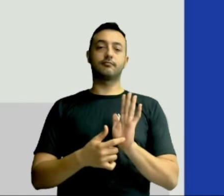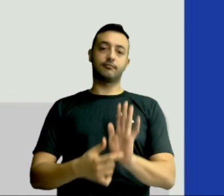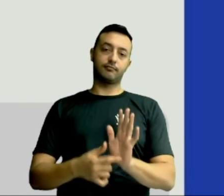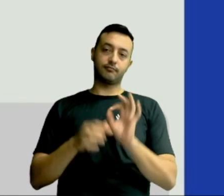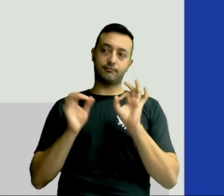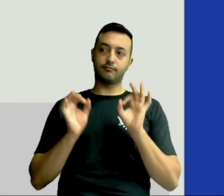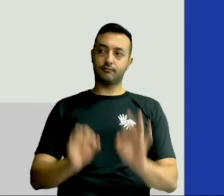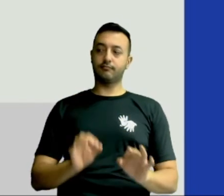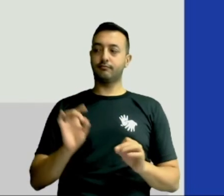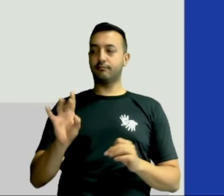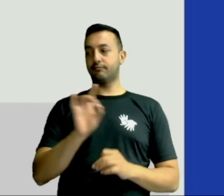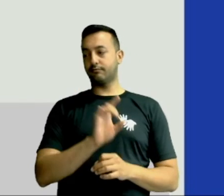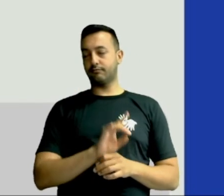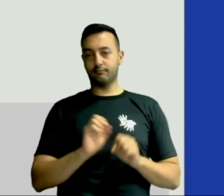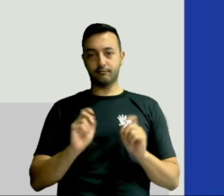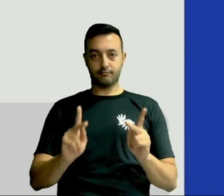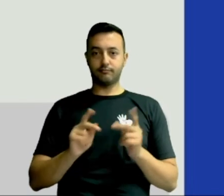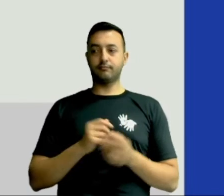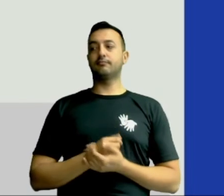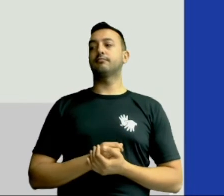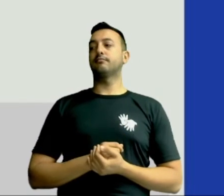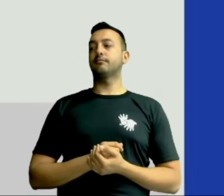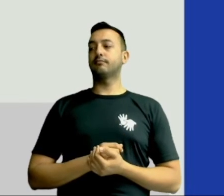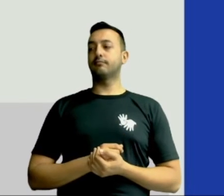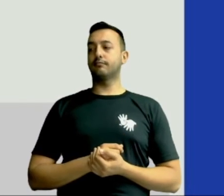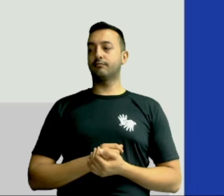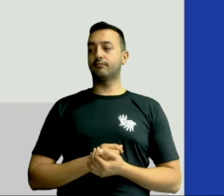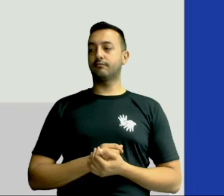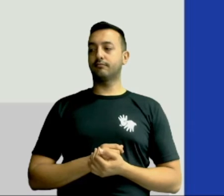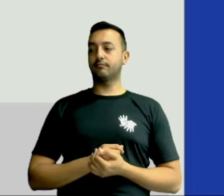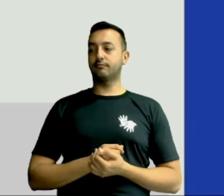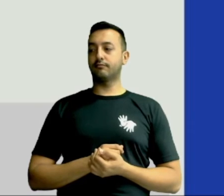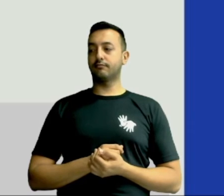demonstrativo correto em cada situação Ok a